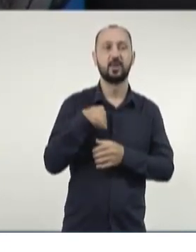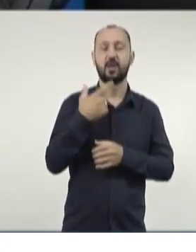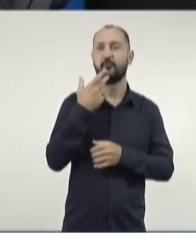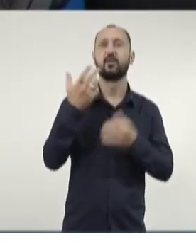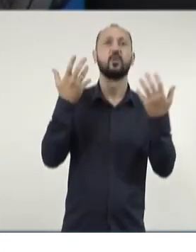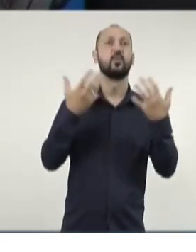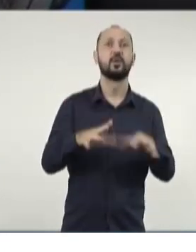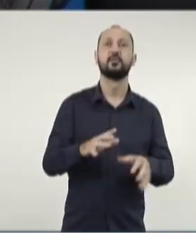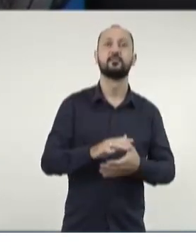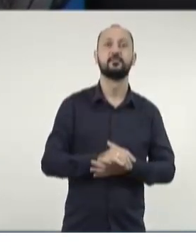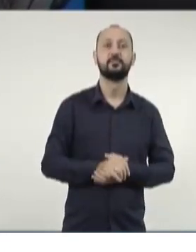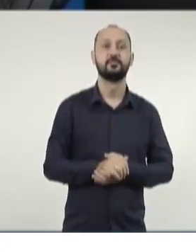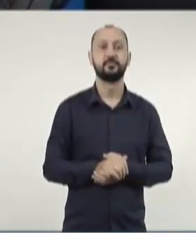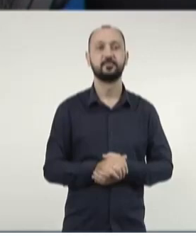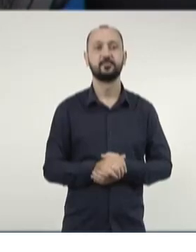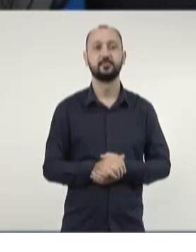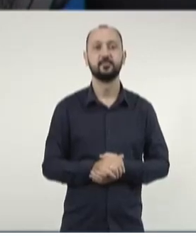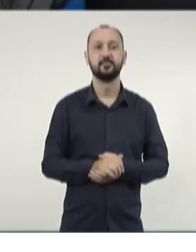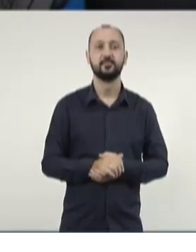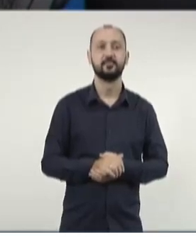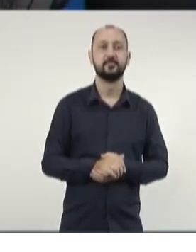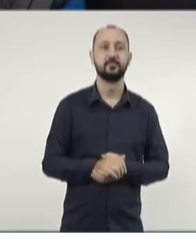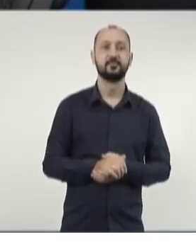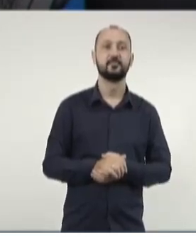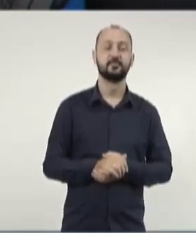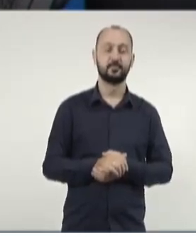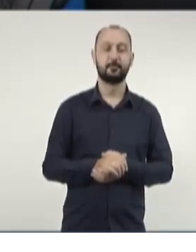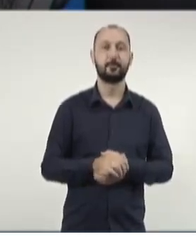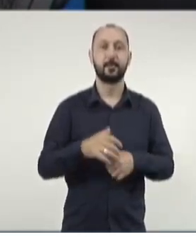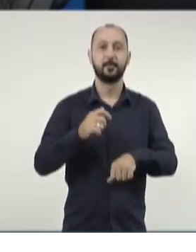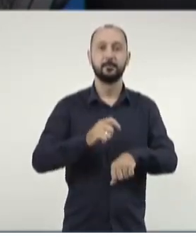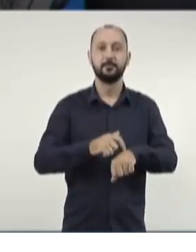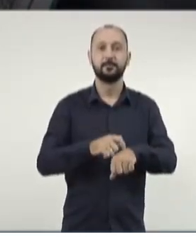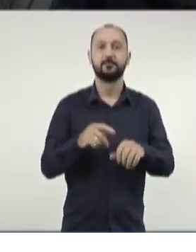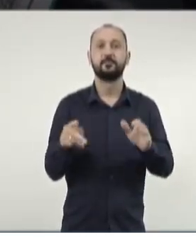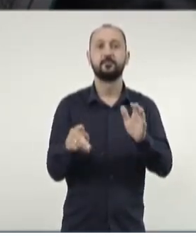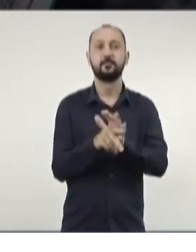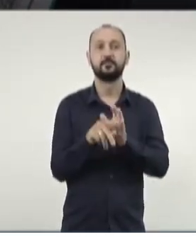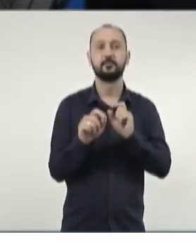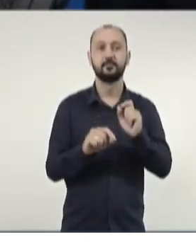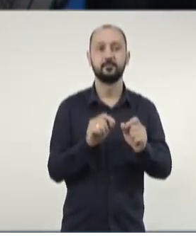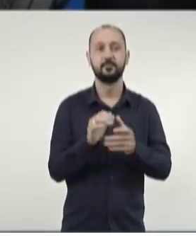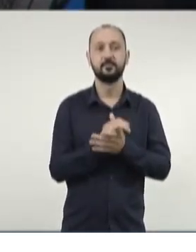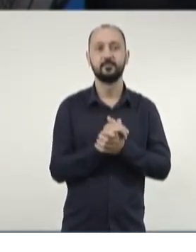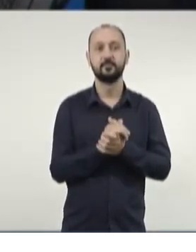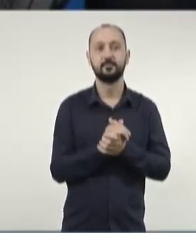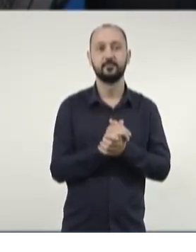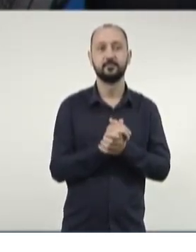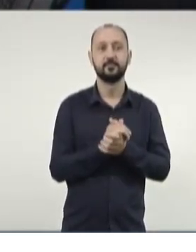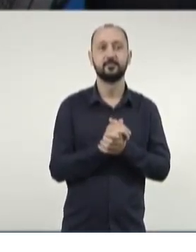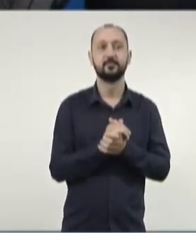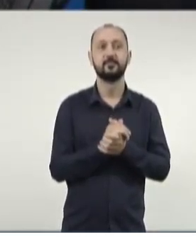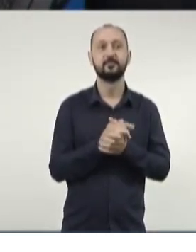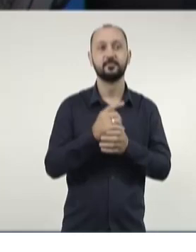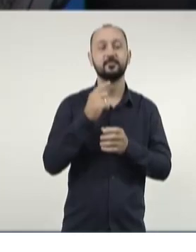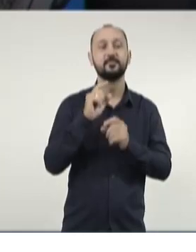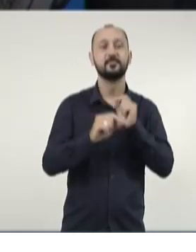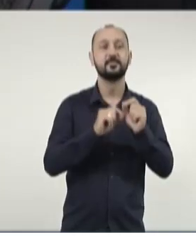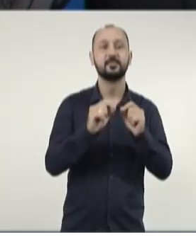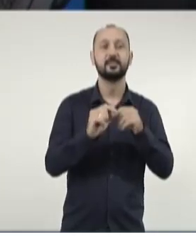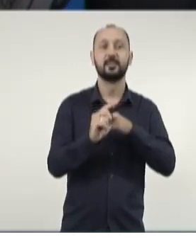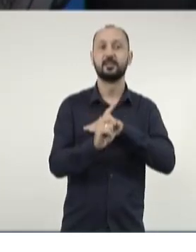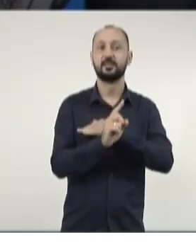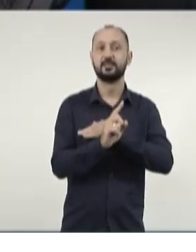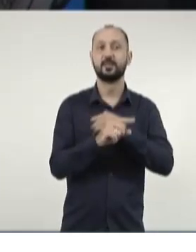mais, né? Às vezes, no momento da crise, né, em que é tomada a decisão e tal, que esse